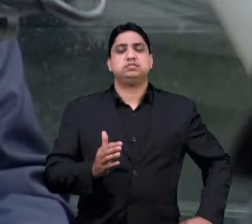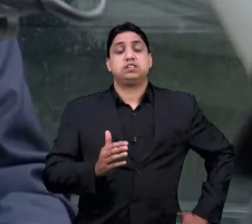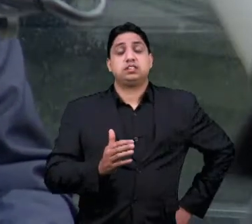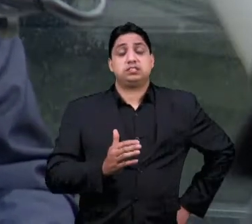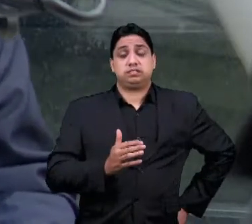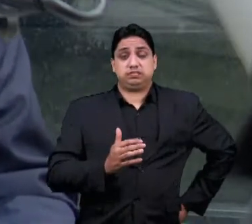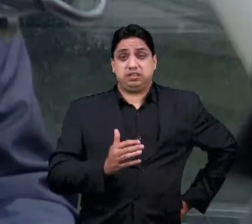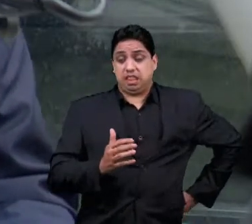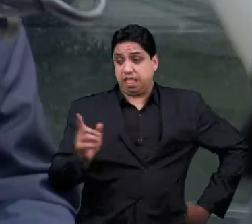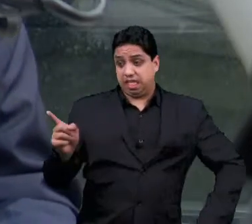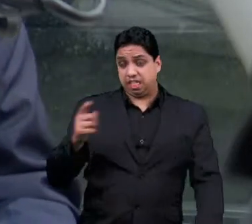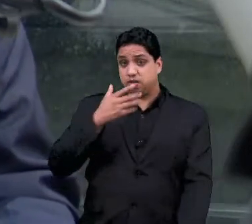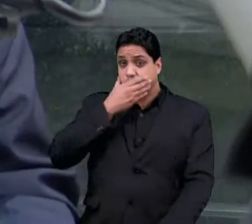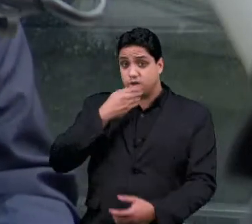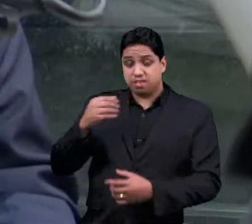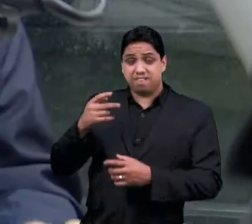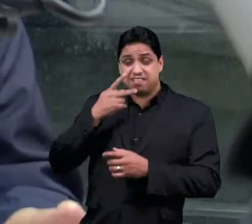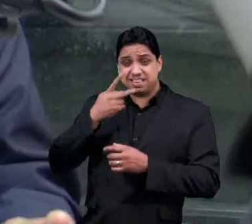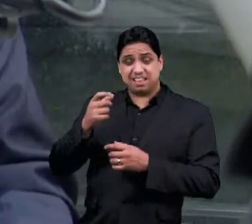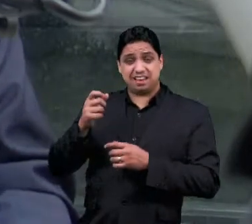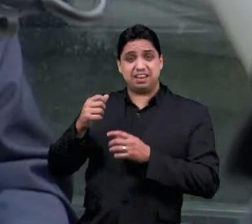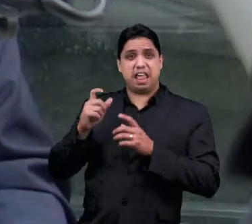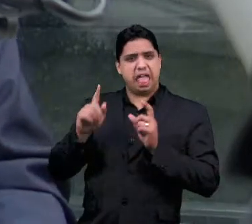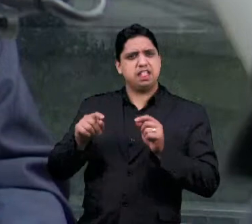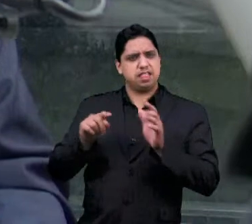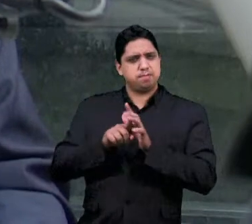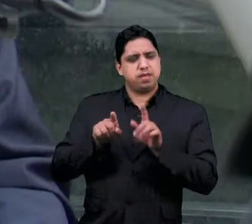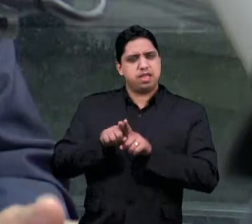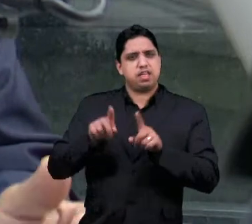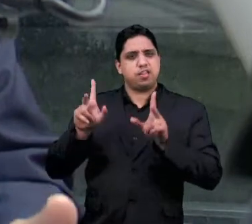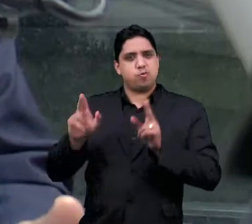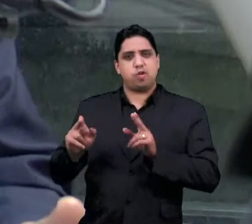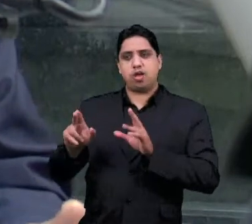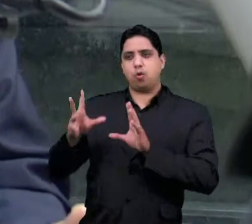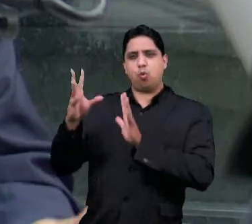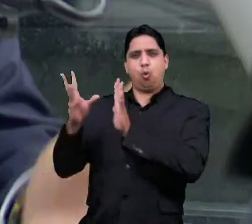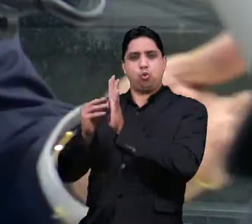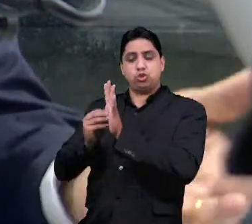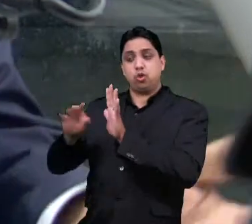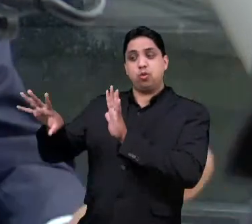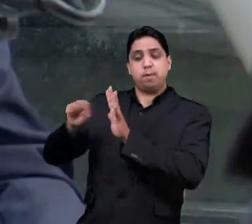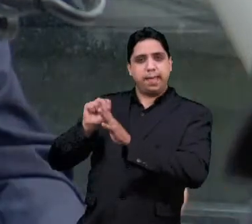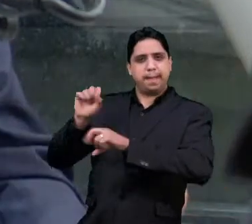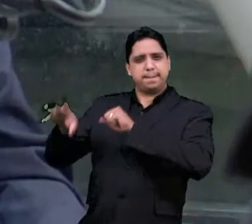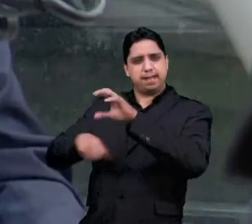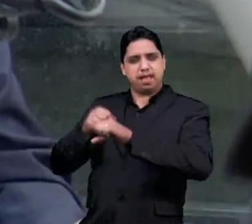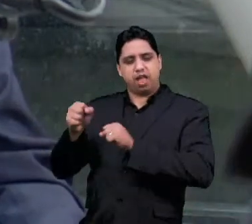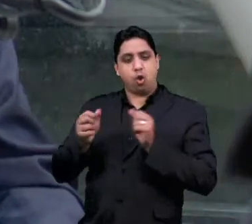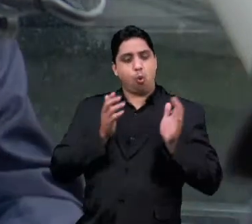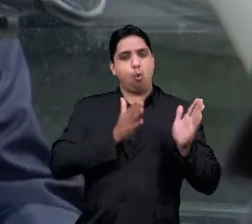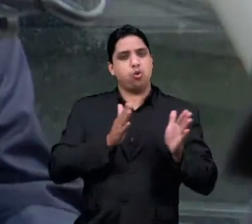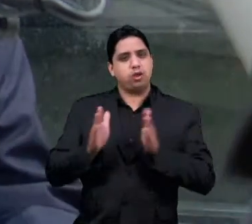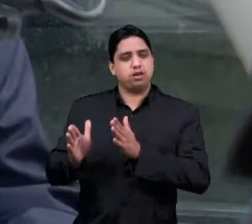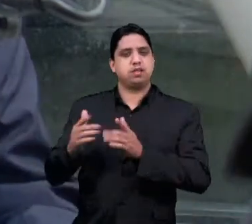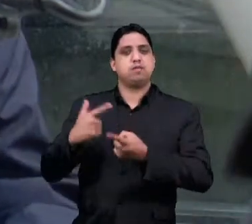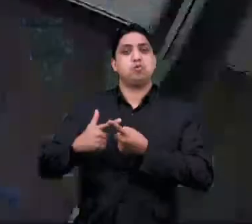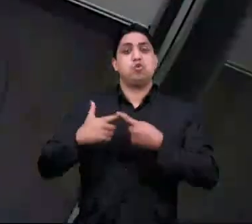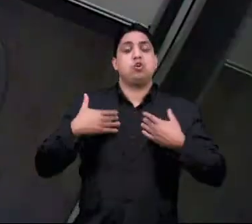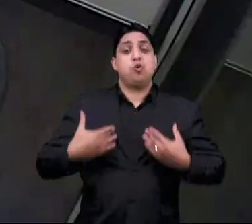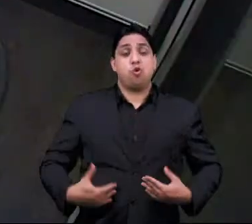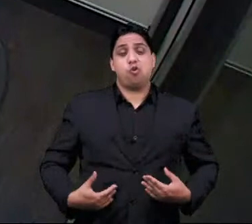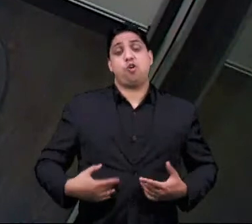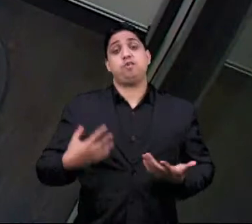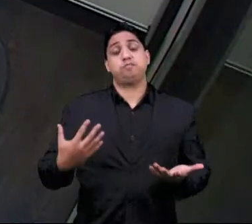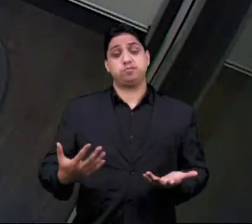falando é também mais nessa linha. Então, por que isso? Que é aquilo que nós pregamos sempre, que é corpo. Porque a